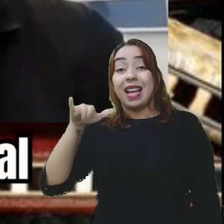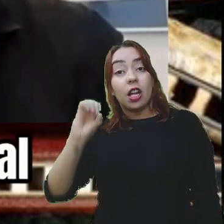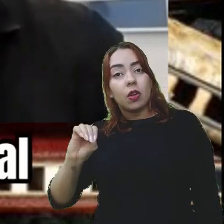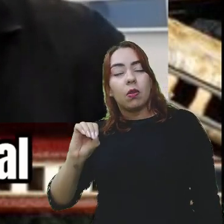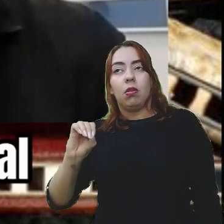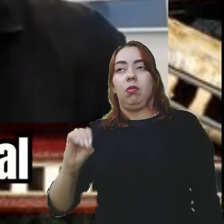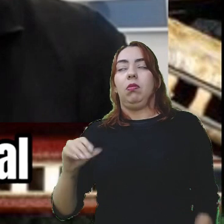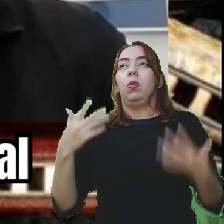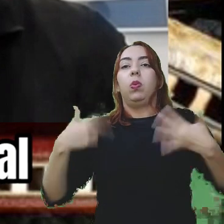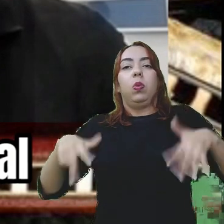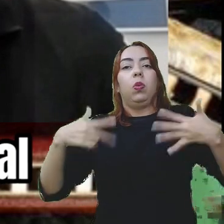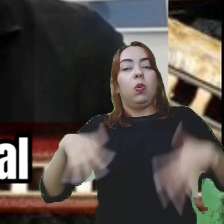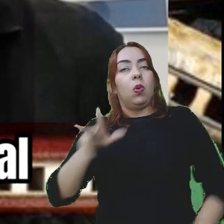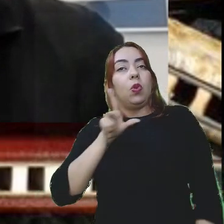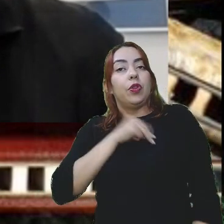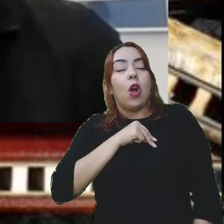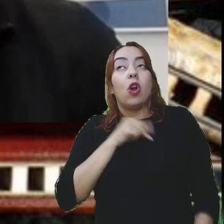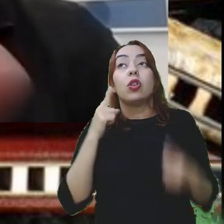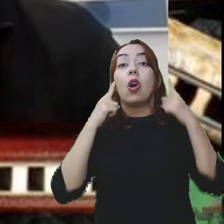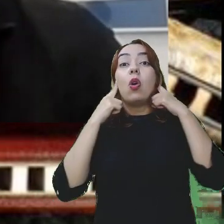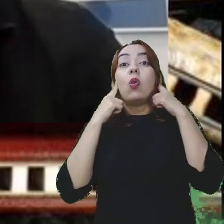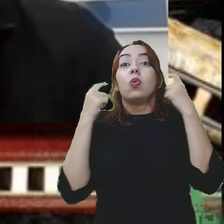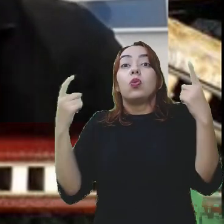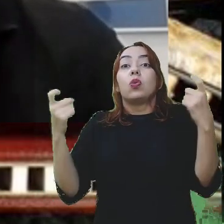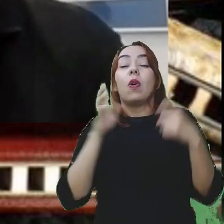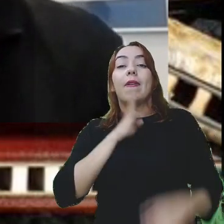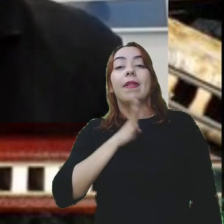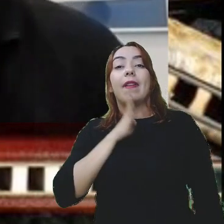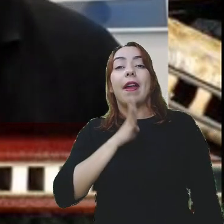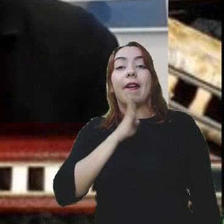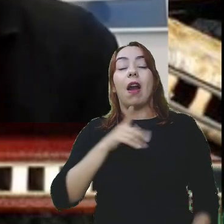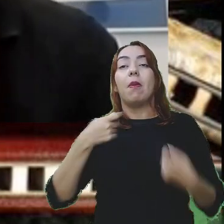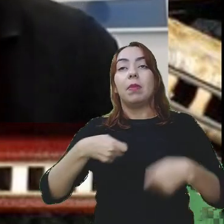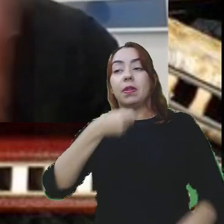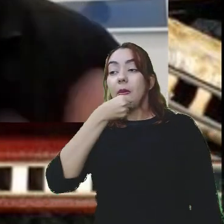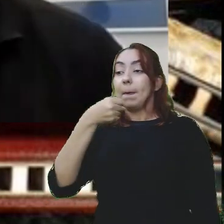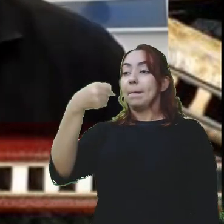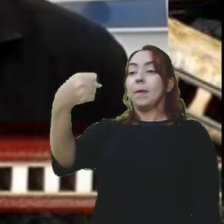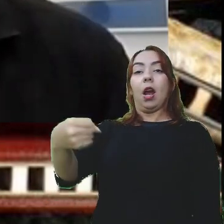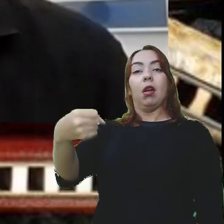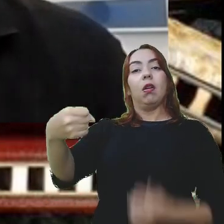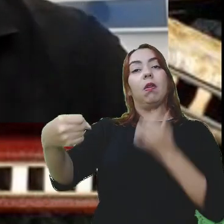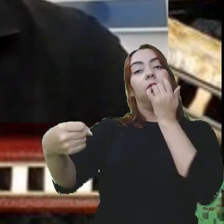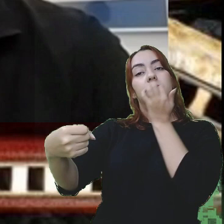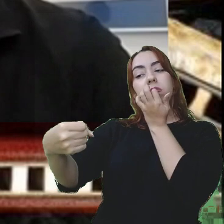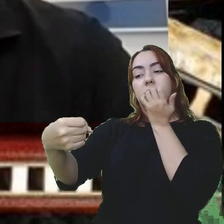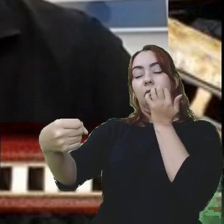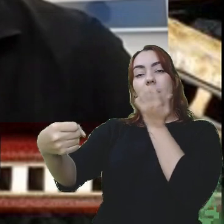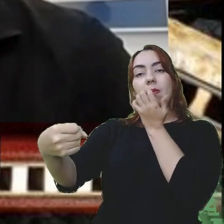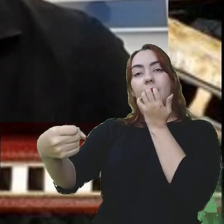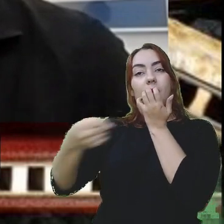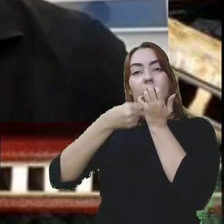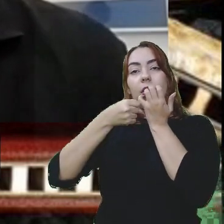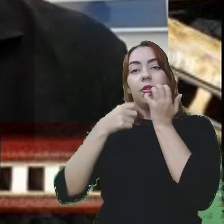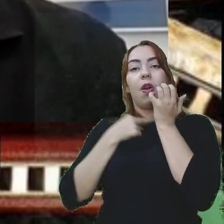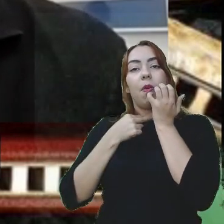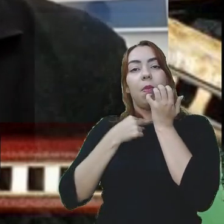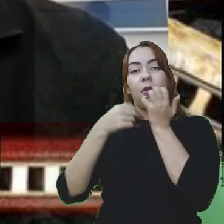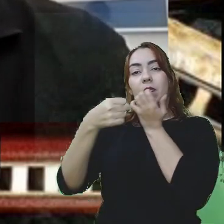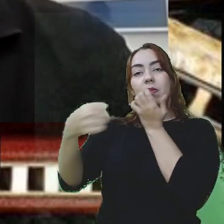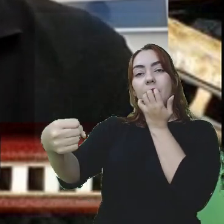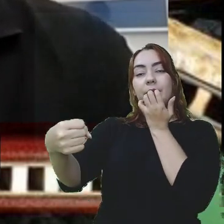E ela tem uma projeção de som tão legal que eu toco com o microfone longe. Eu não seguro o microfone na mão. Agora Então, tem